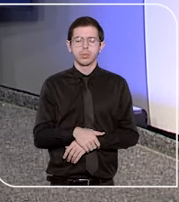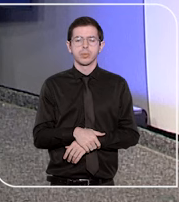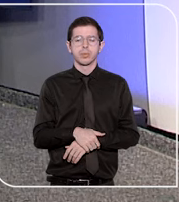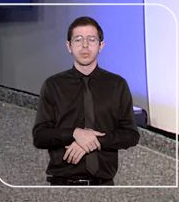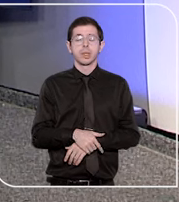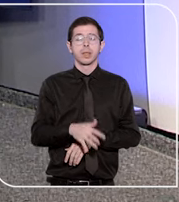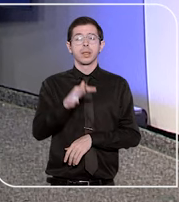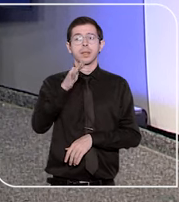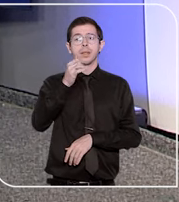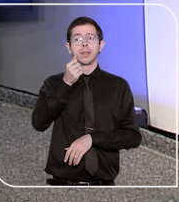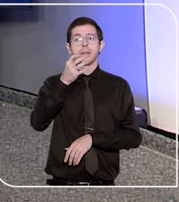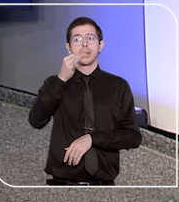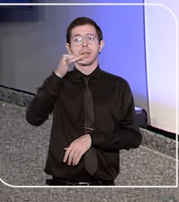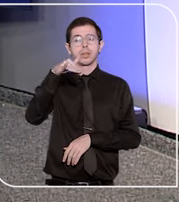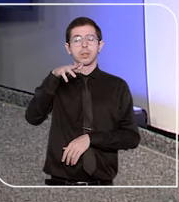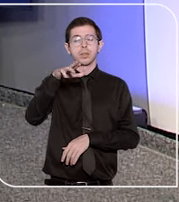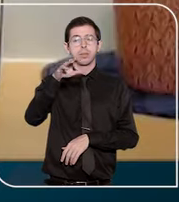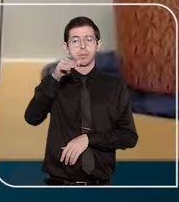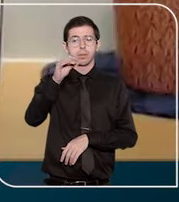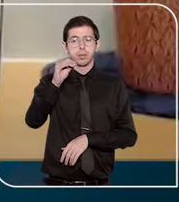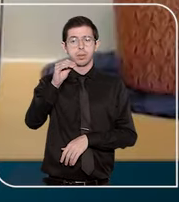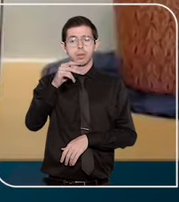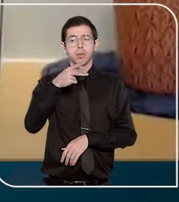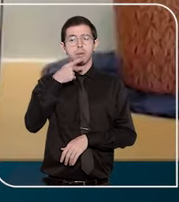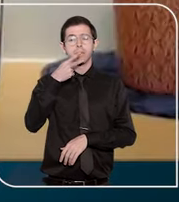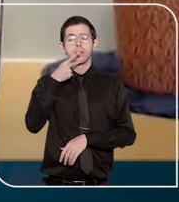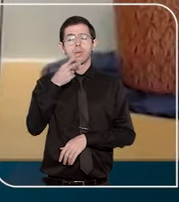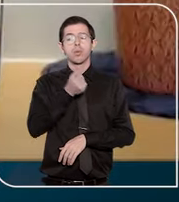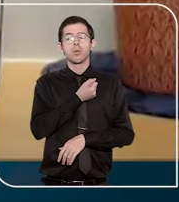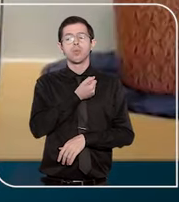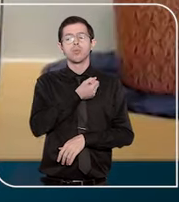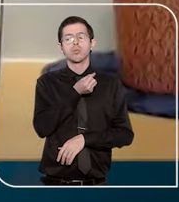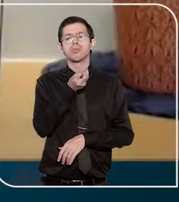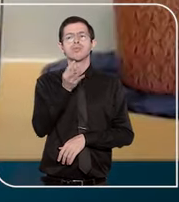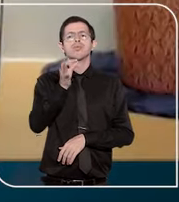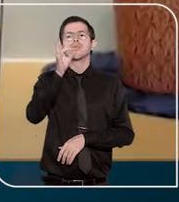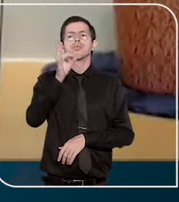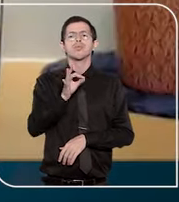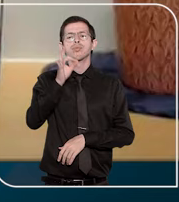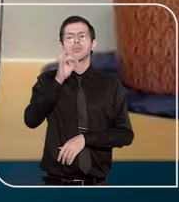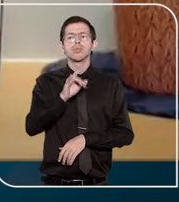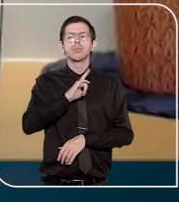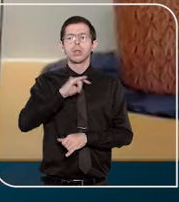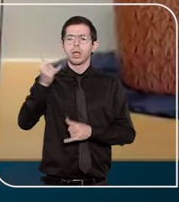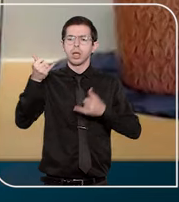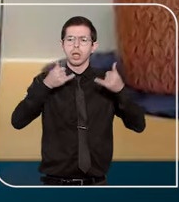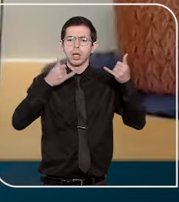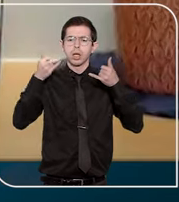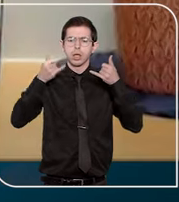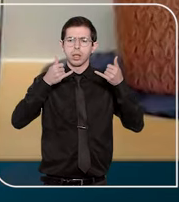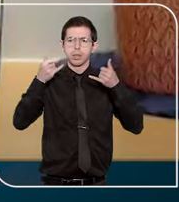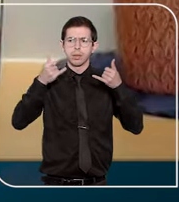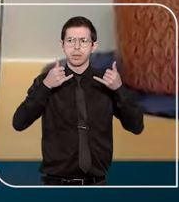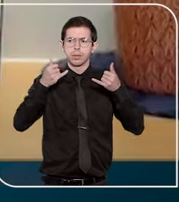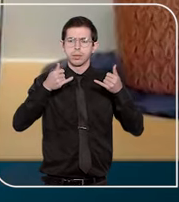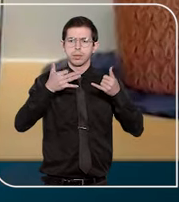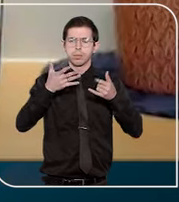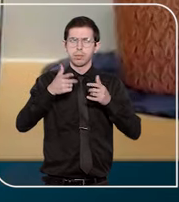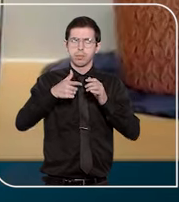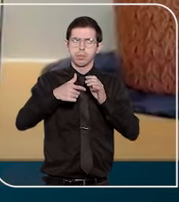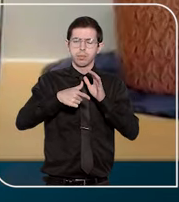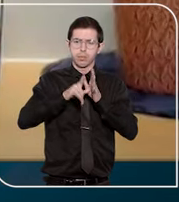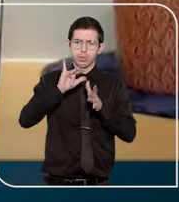Fátima, vou falar em um percentual do que nós temos em dados hoje. Mais cedo eu